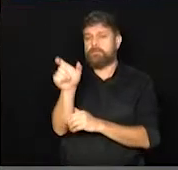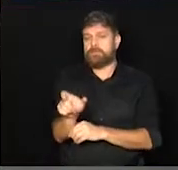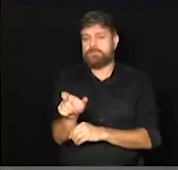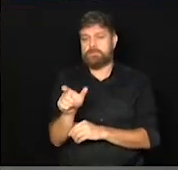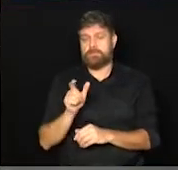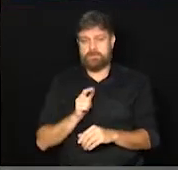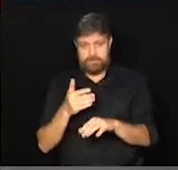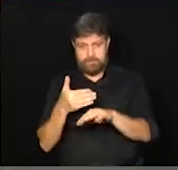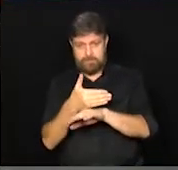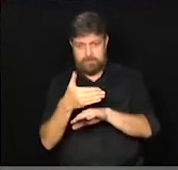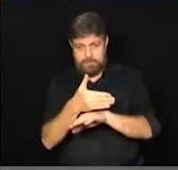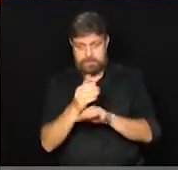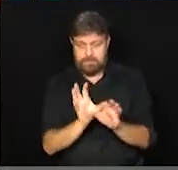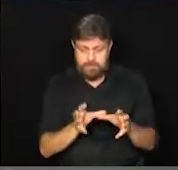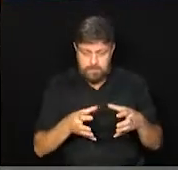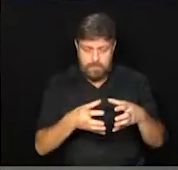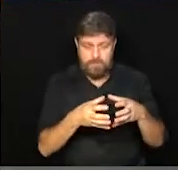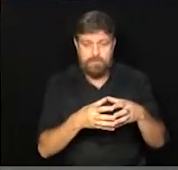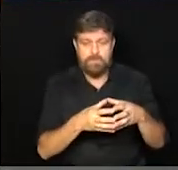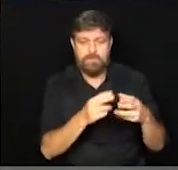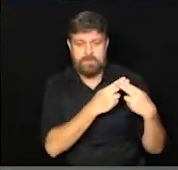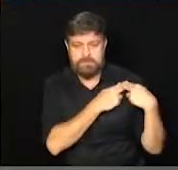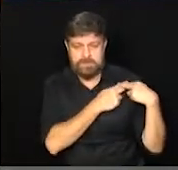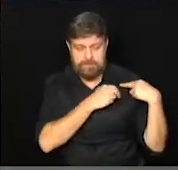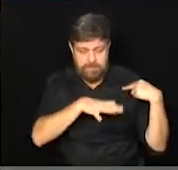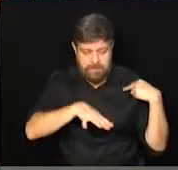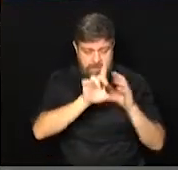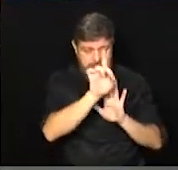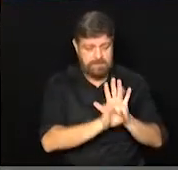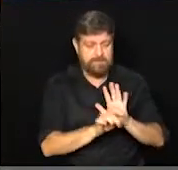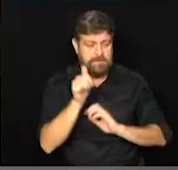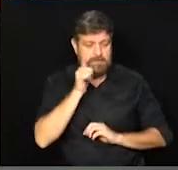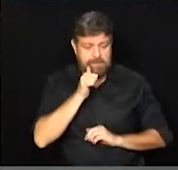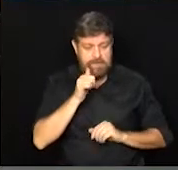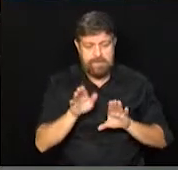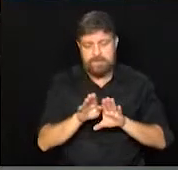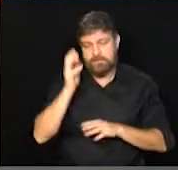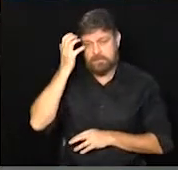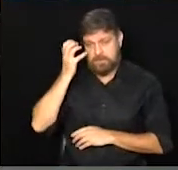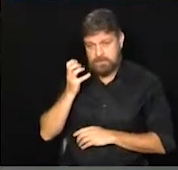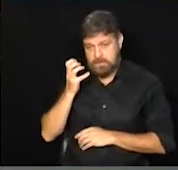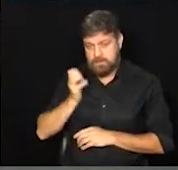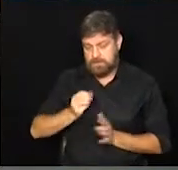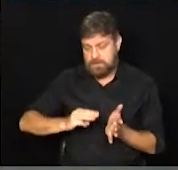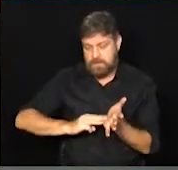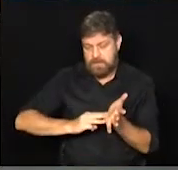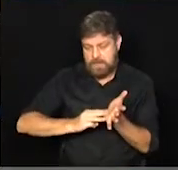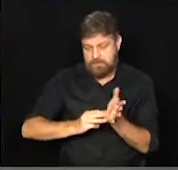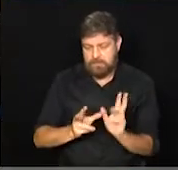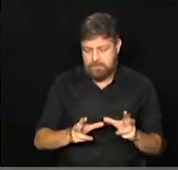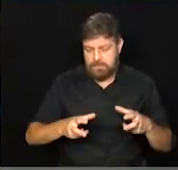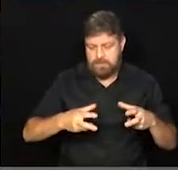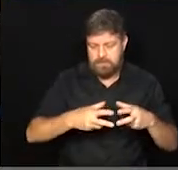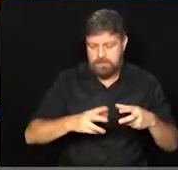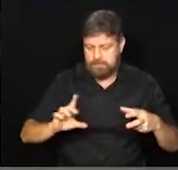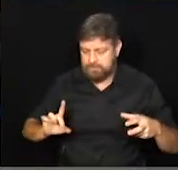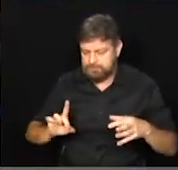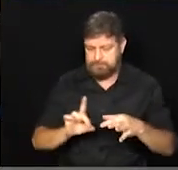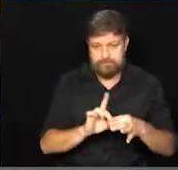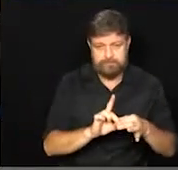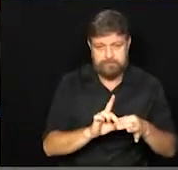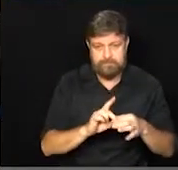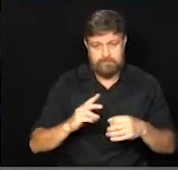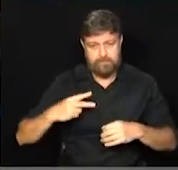da Comissão da Mulher, da vereadora Guida Calisto, também membro da Comissão da Mulher. O vereador